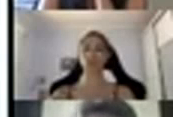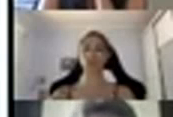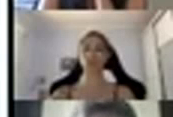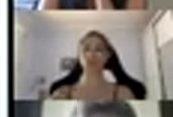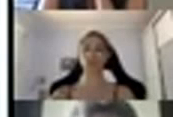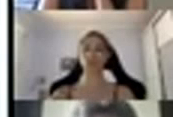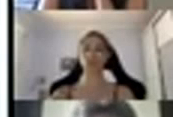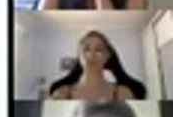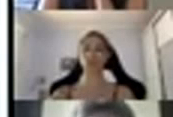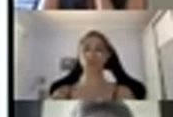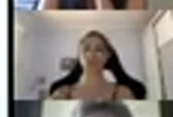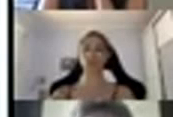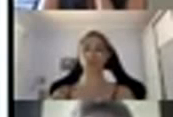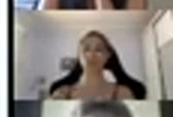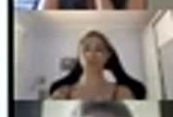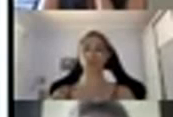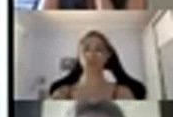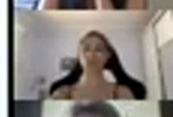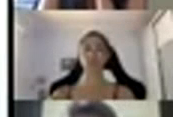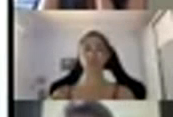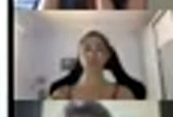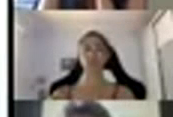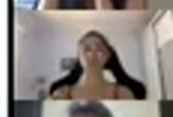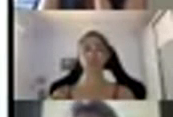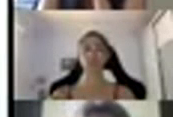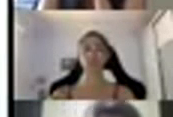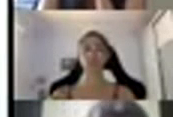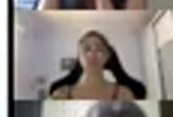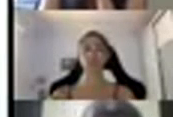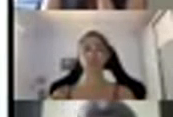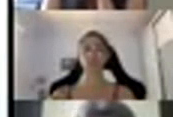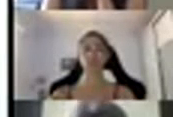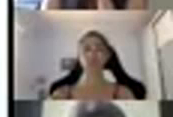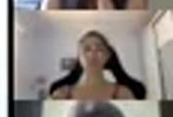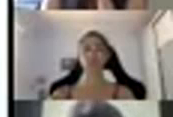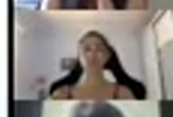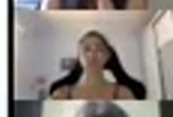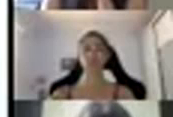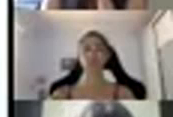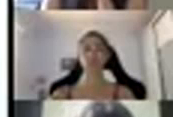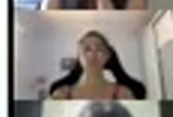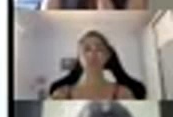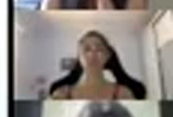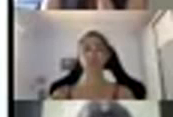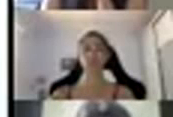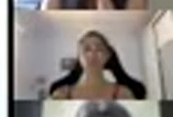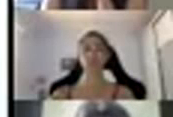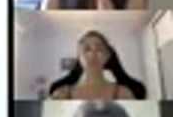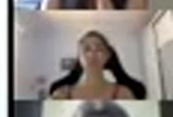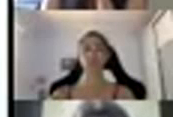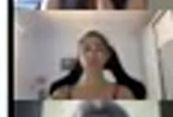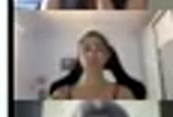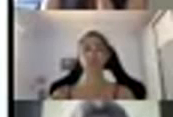que a pessoa perguntou. Comparando com comorbidade ou sem comorbidade, o que a gente tem? Na verdade,